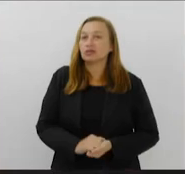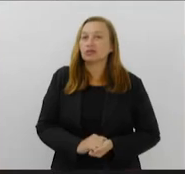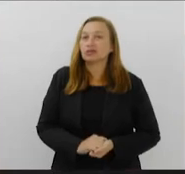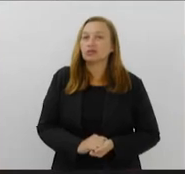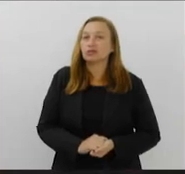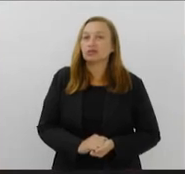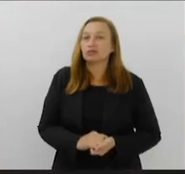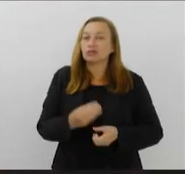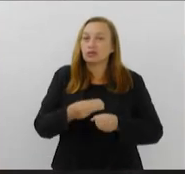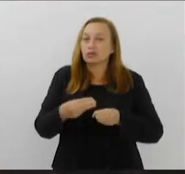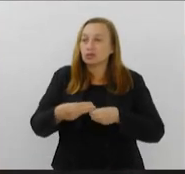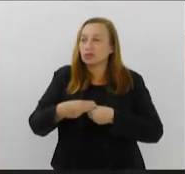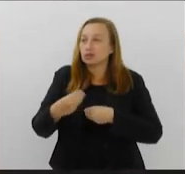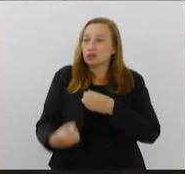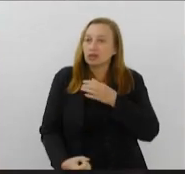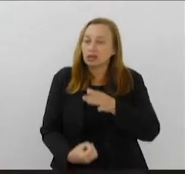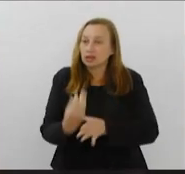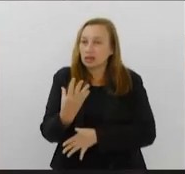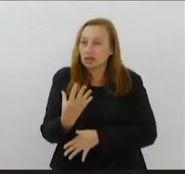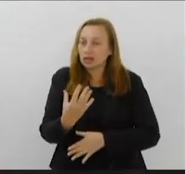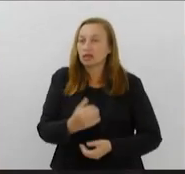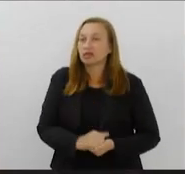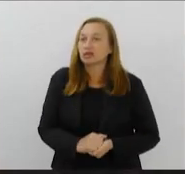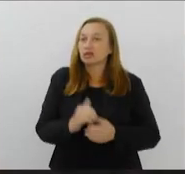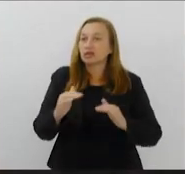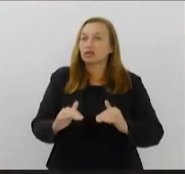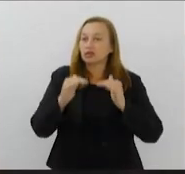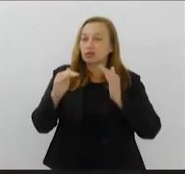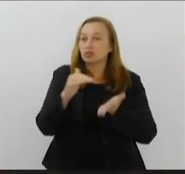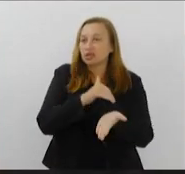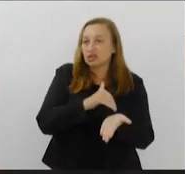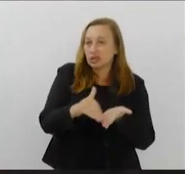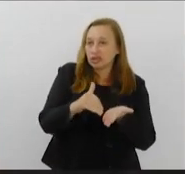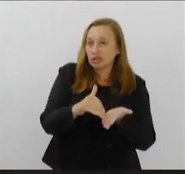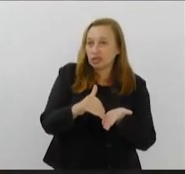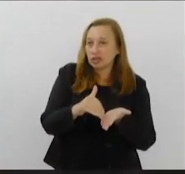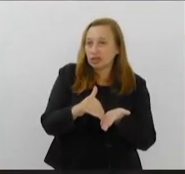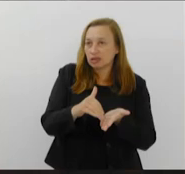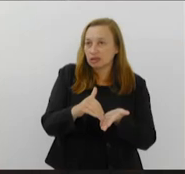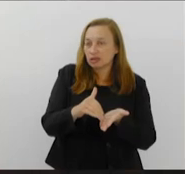os municípios a criarem subsecretarias de